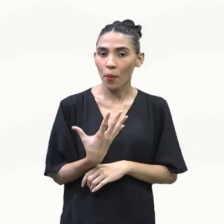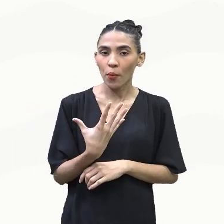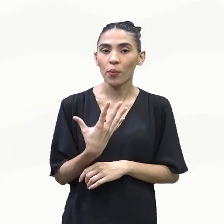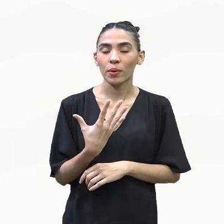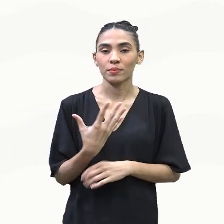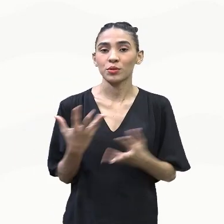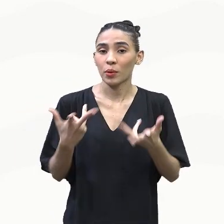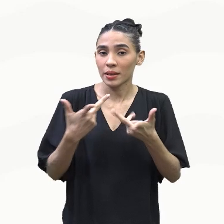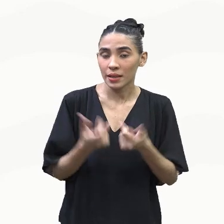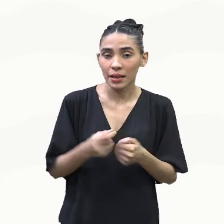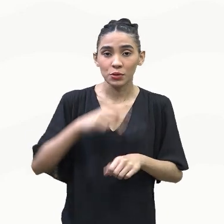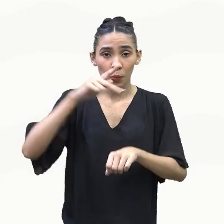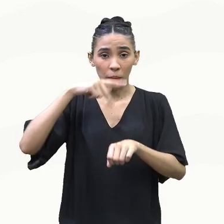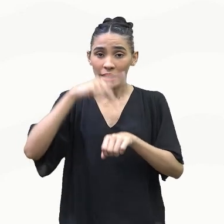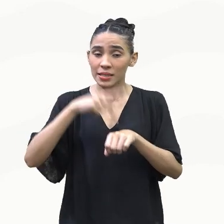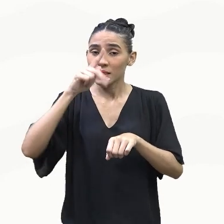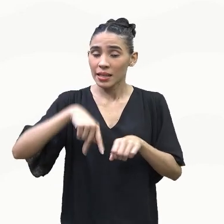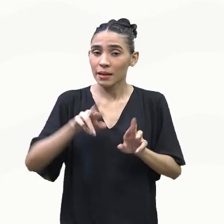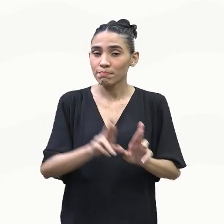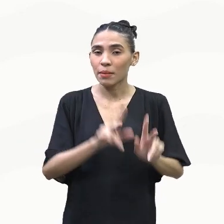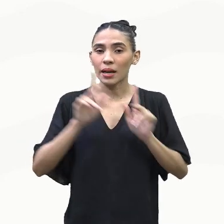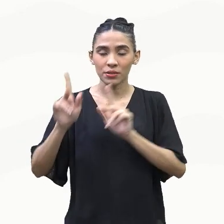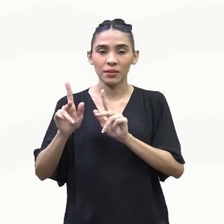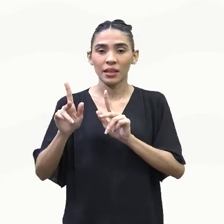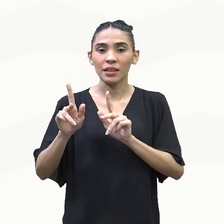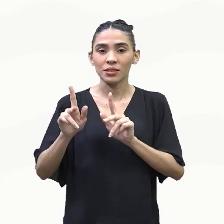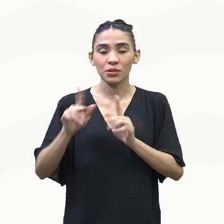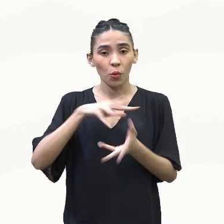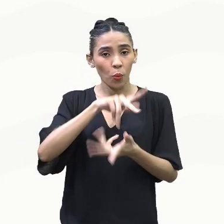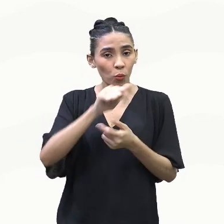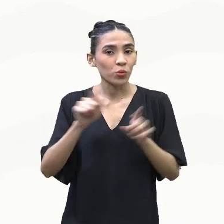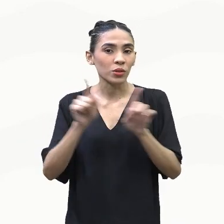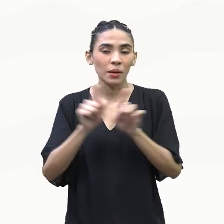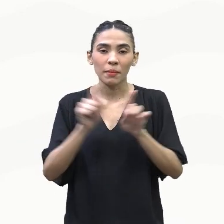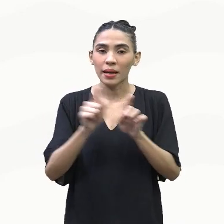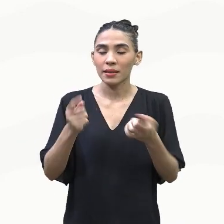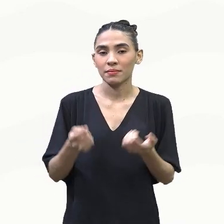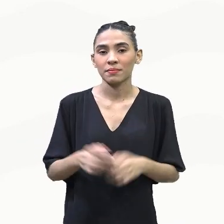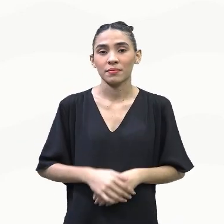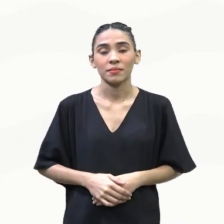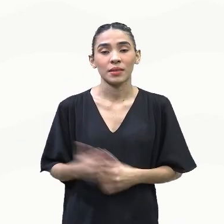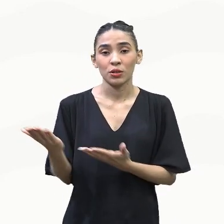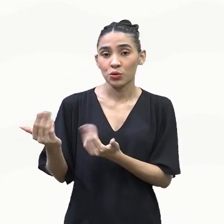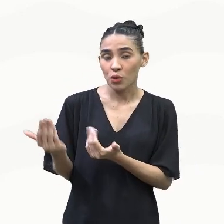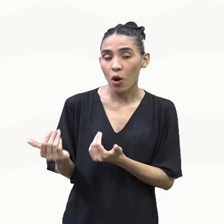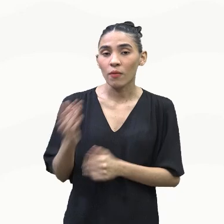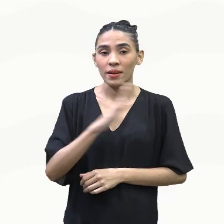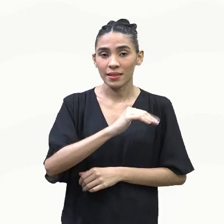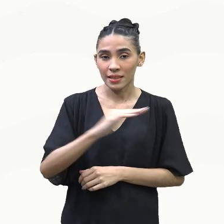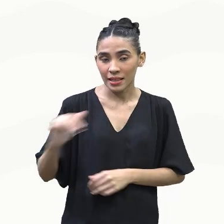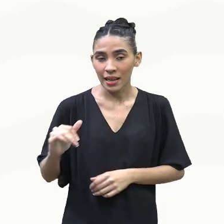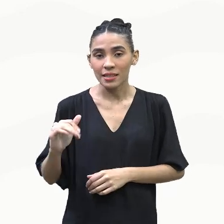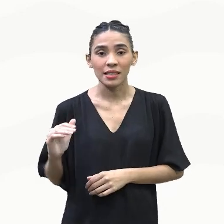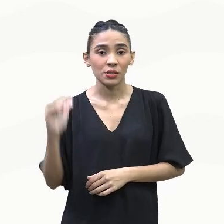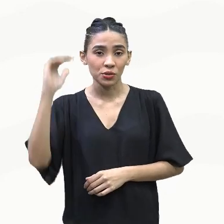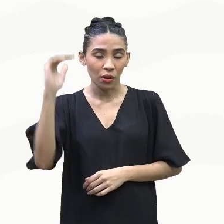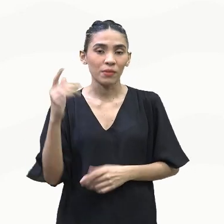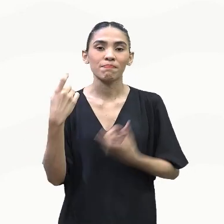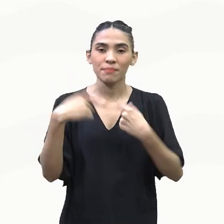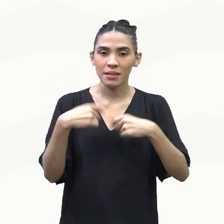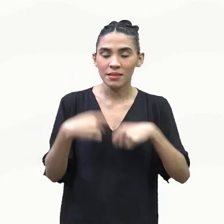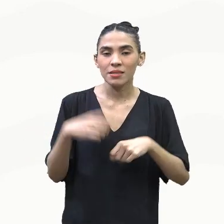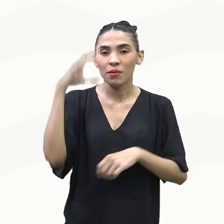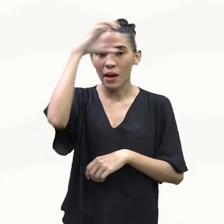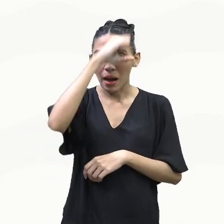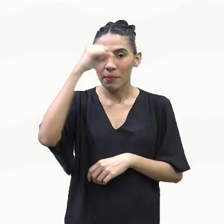verdade. O país é diverso, o mundo é diverso. E as nossas crianças, adolescentes, jovens e adultos precisam